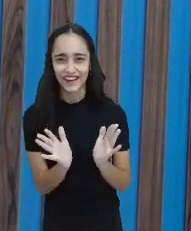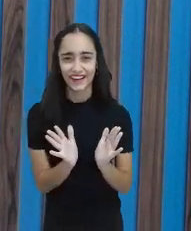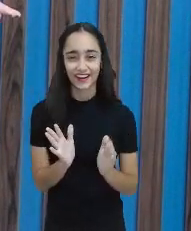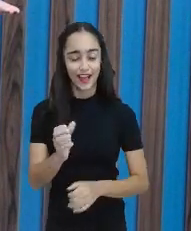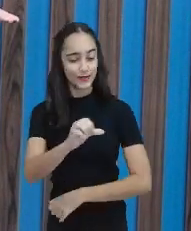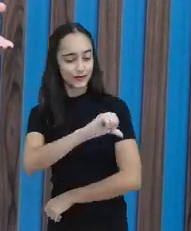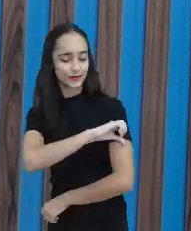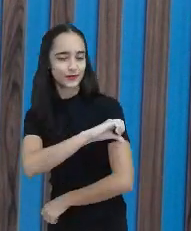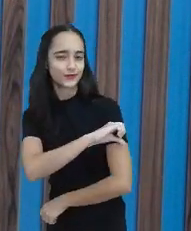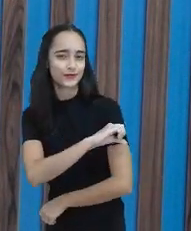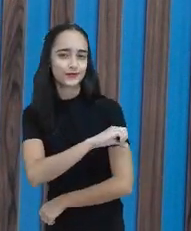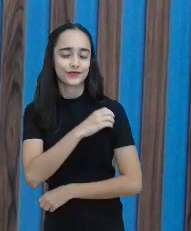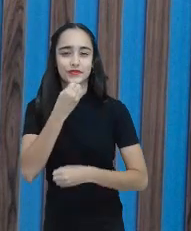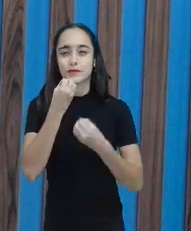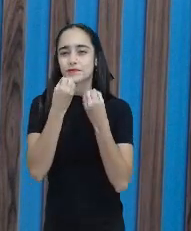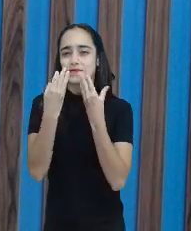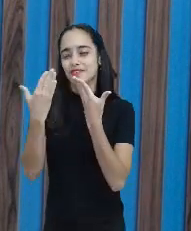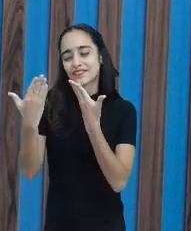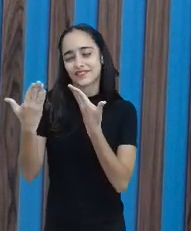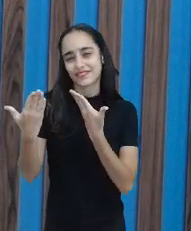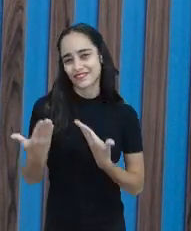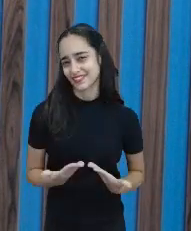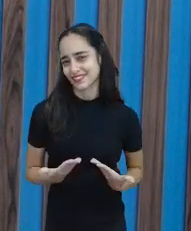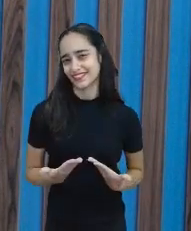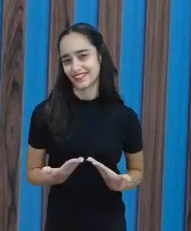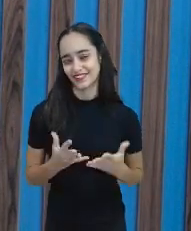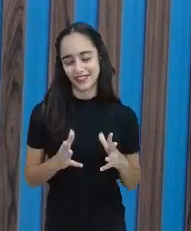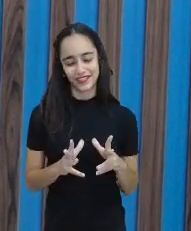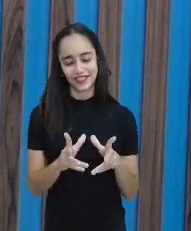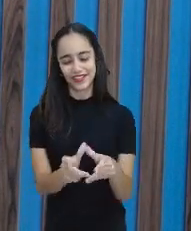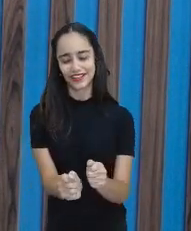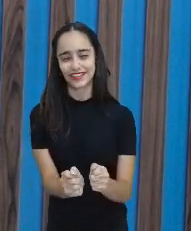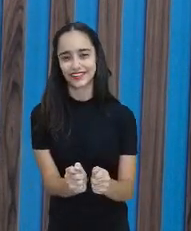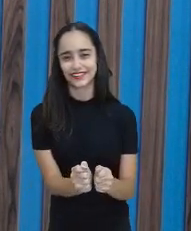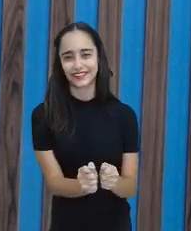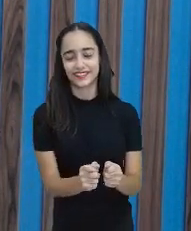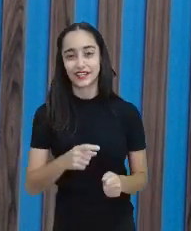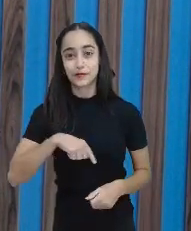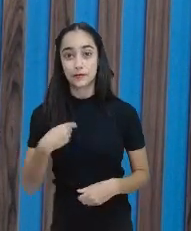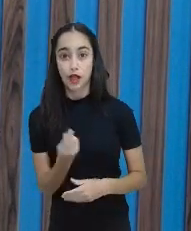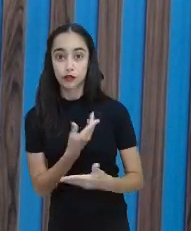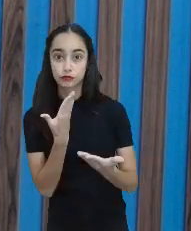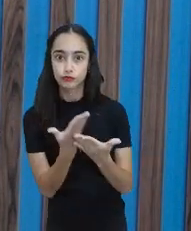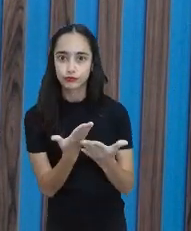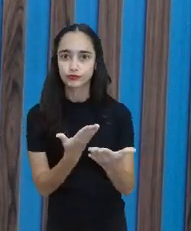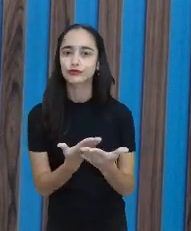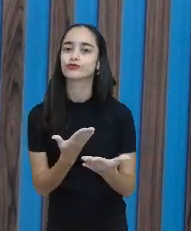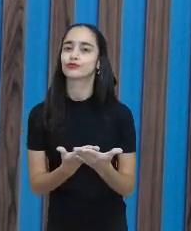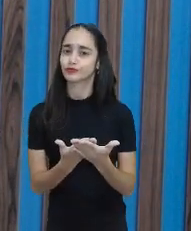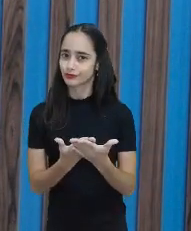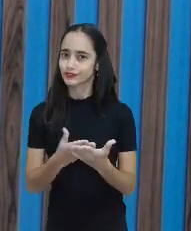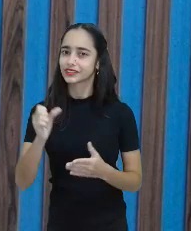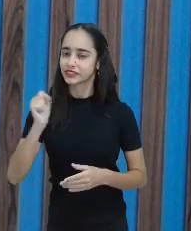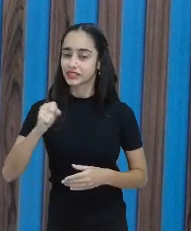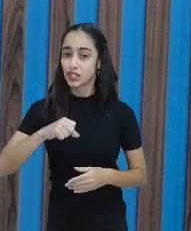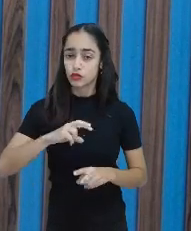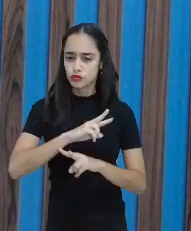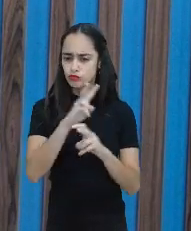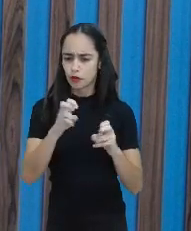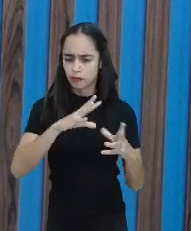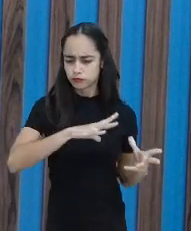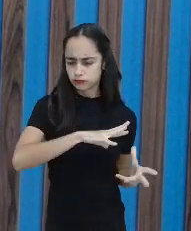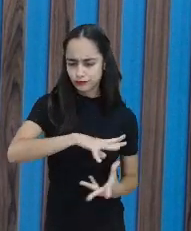do nono ano! Sejam todos e todas bem-vindos para mais uma aula aqui, né, de sustentabilidade